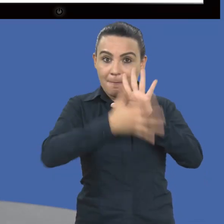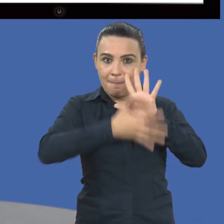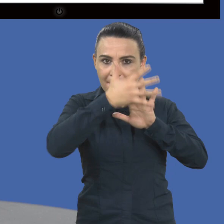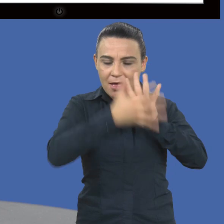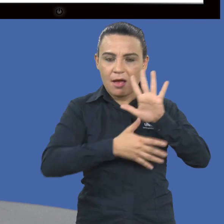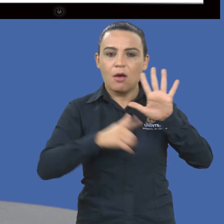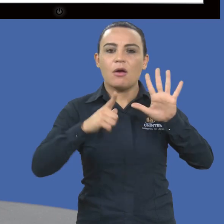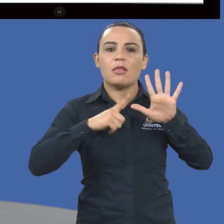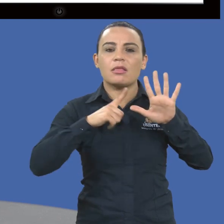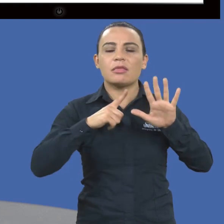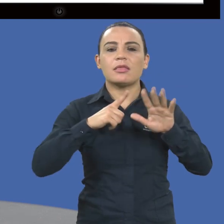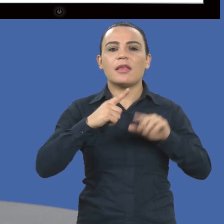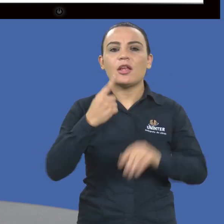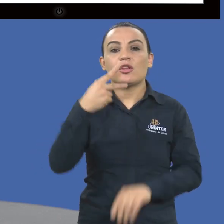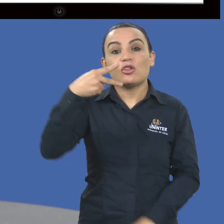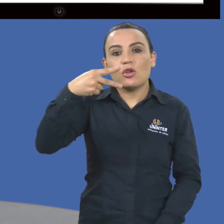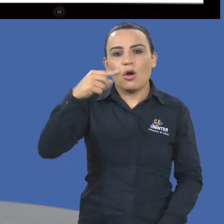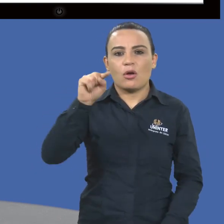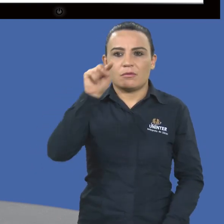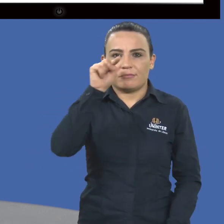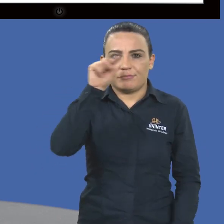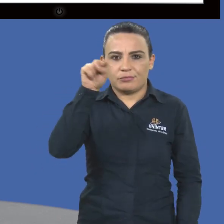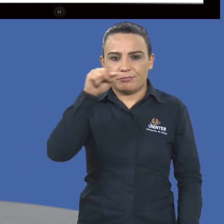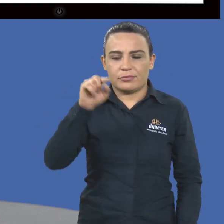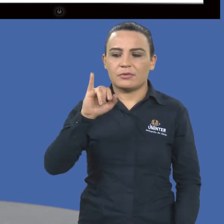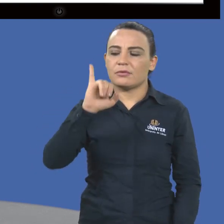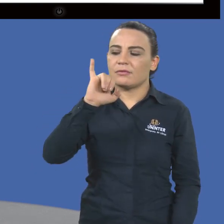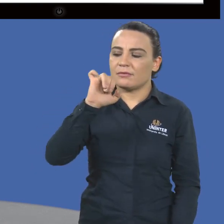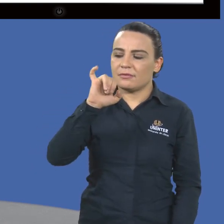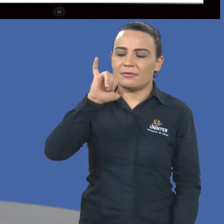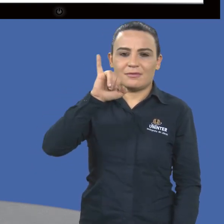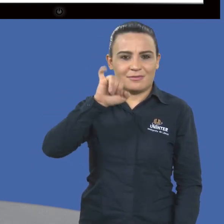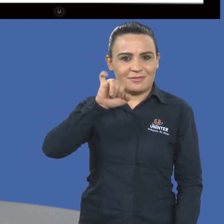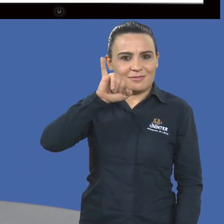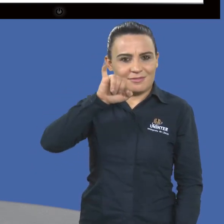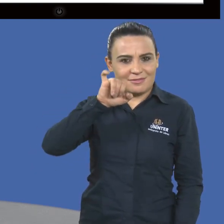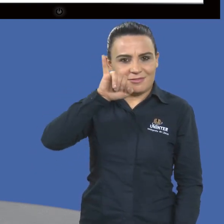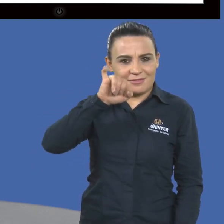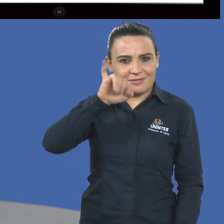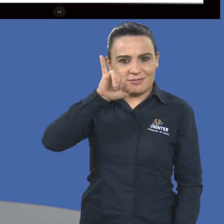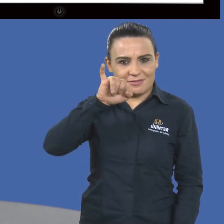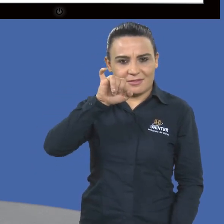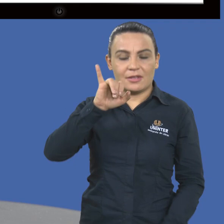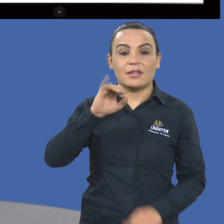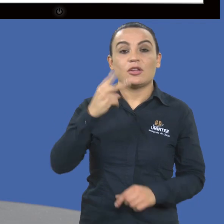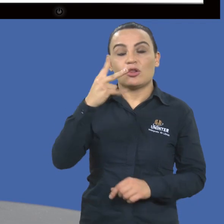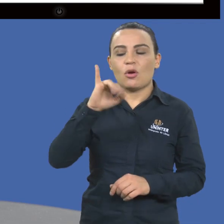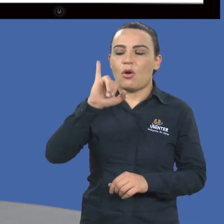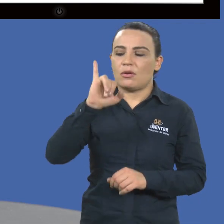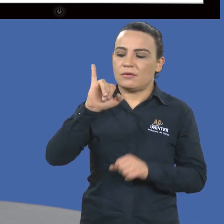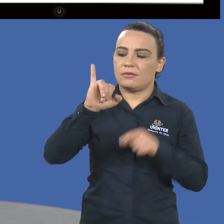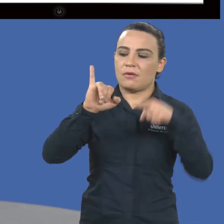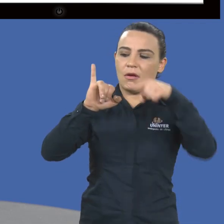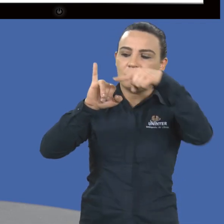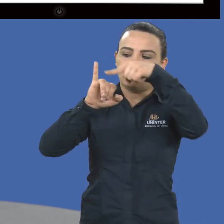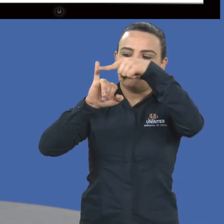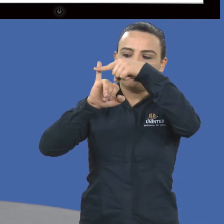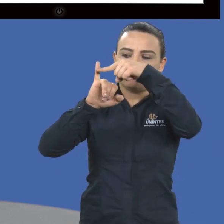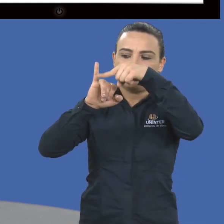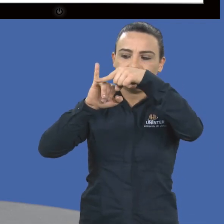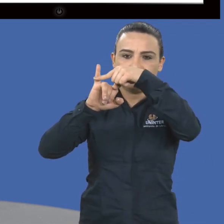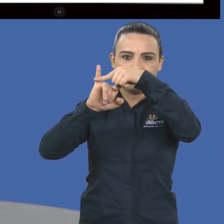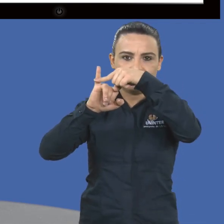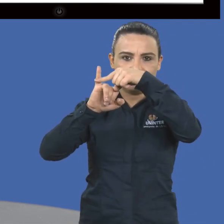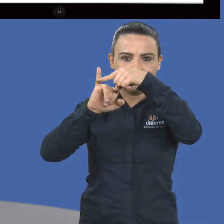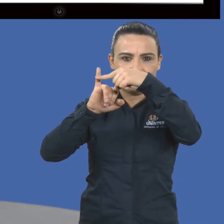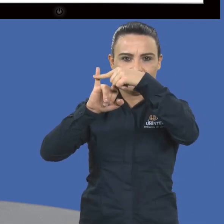vocês, normalmente nós vamos ter duas pregas de flexão no quinto dedo. A criança com síndrome